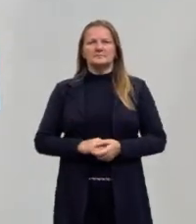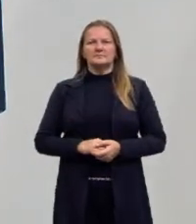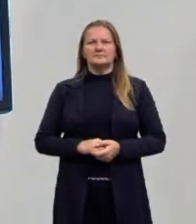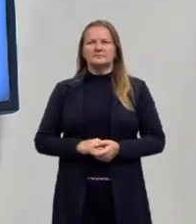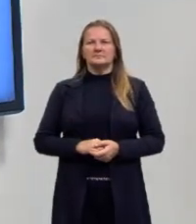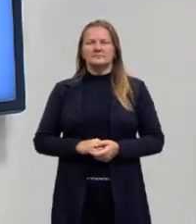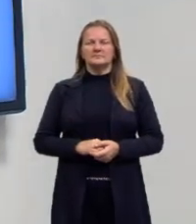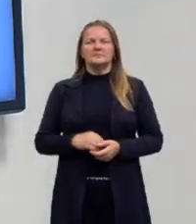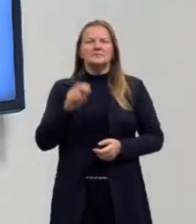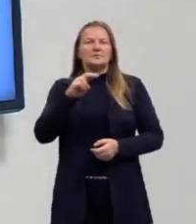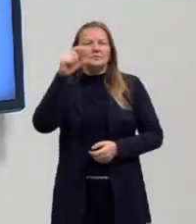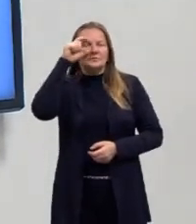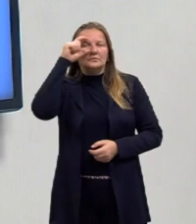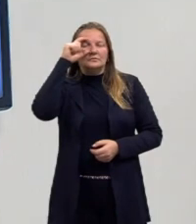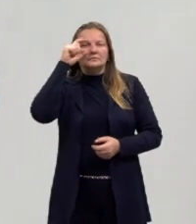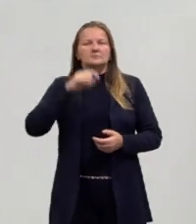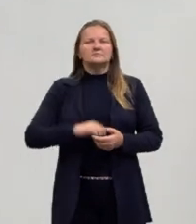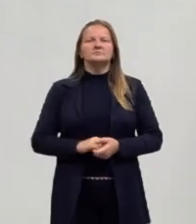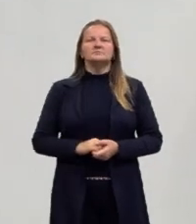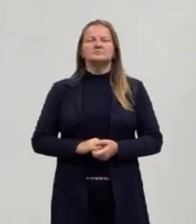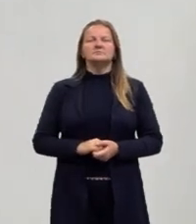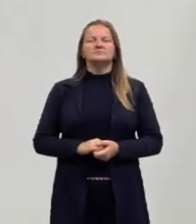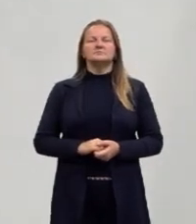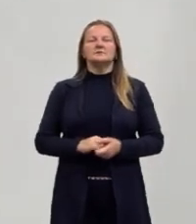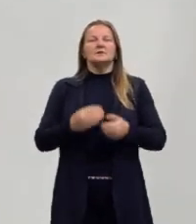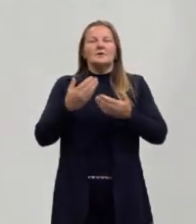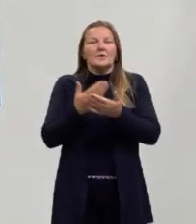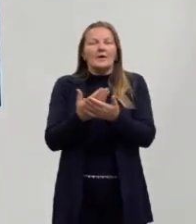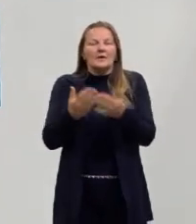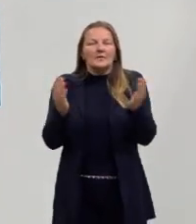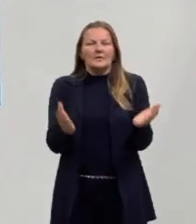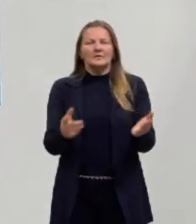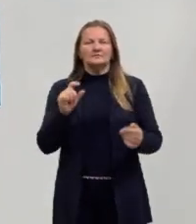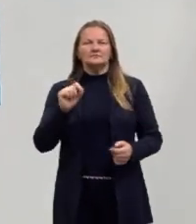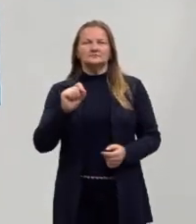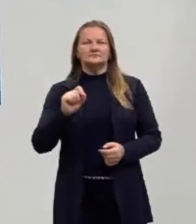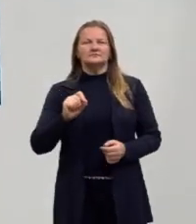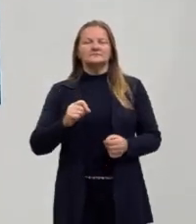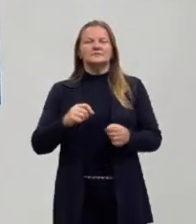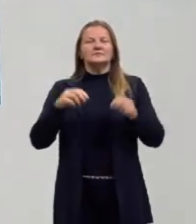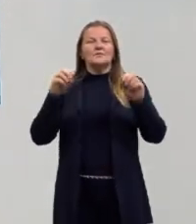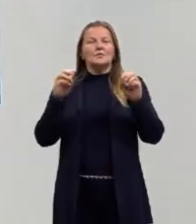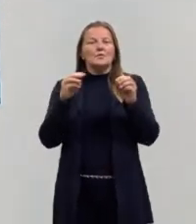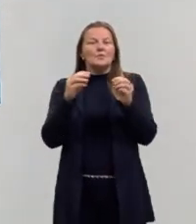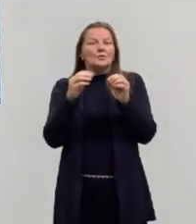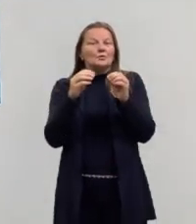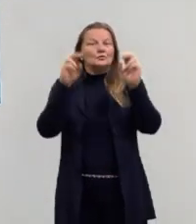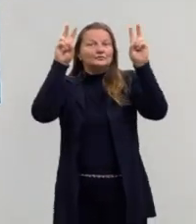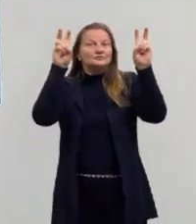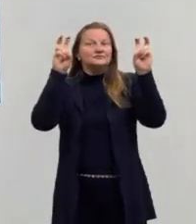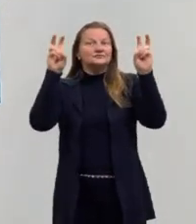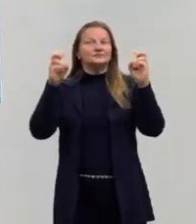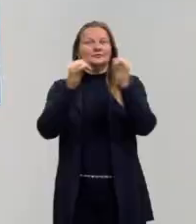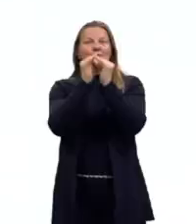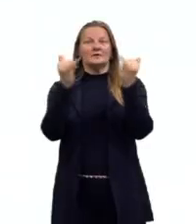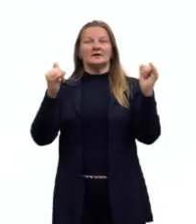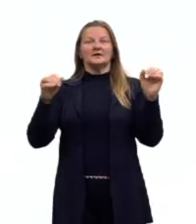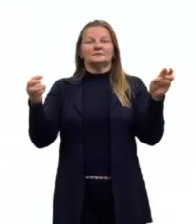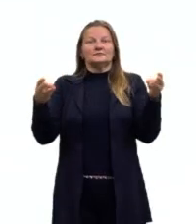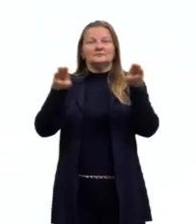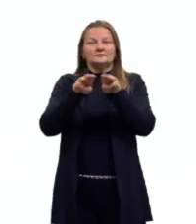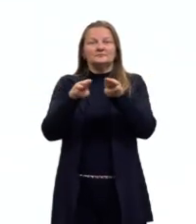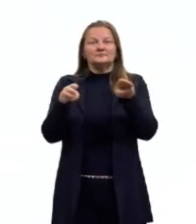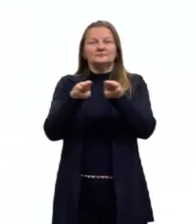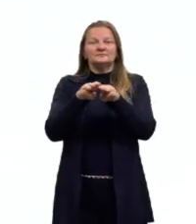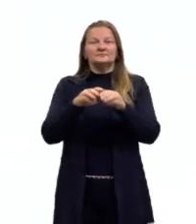e uso óculos. Então, a nossa aula de hoje é intitulada Eletromagnetismo, certo? A gente falou tanto sobre